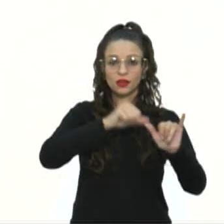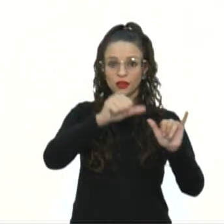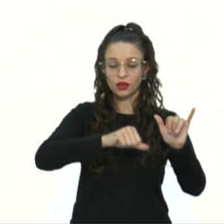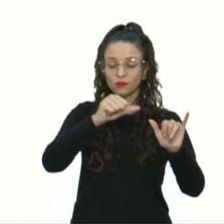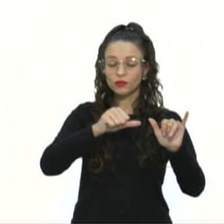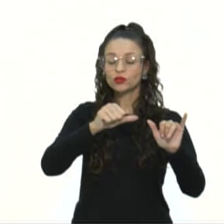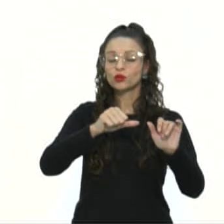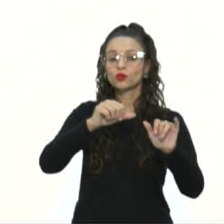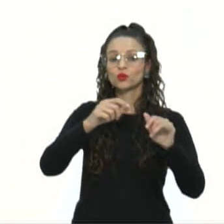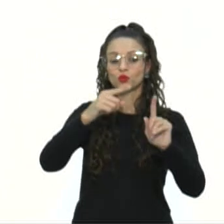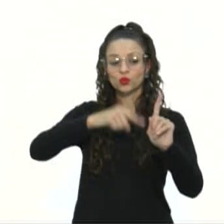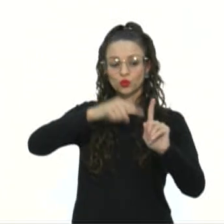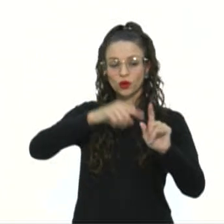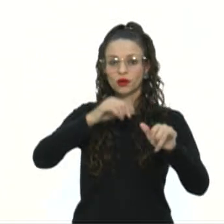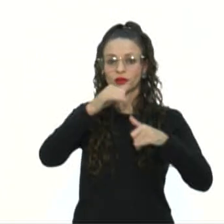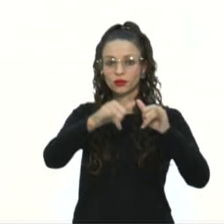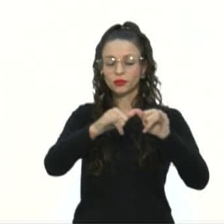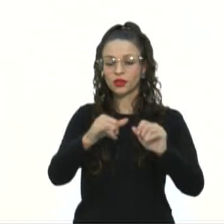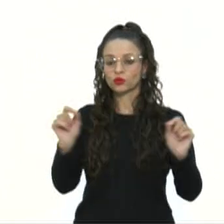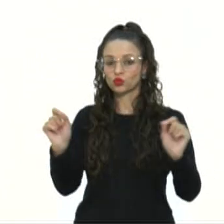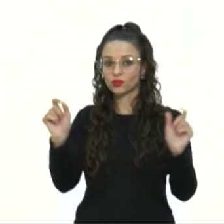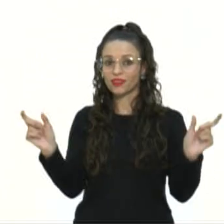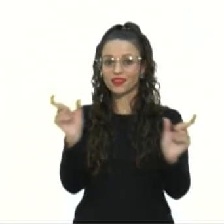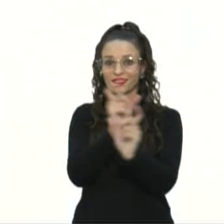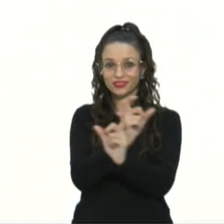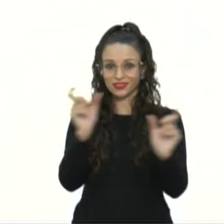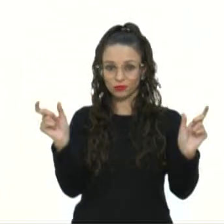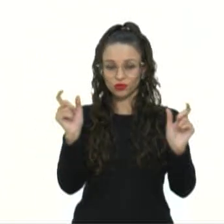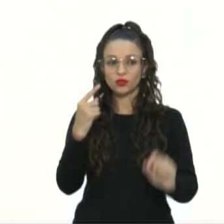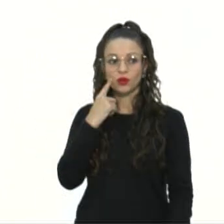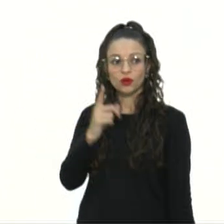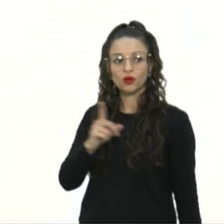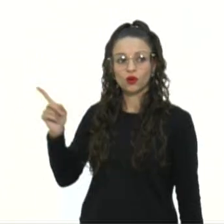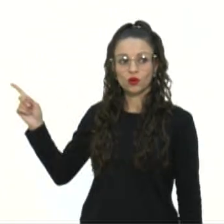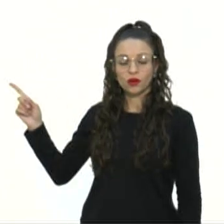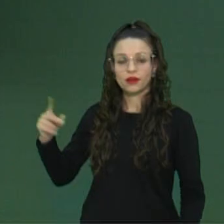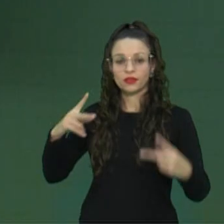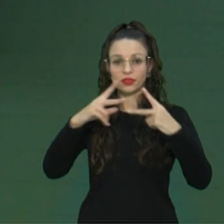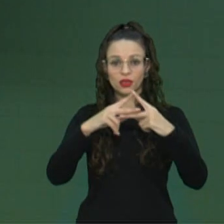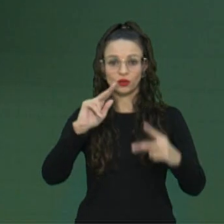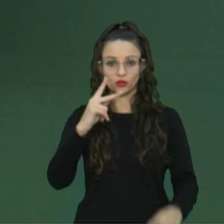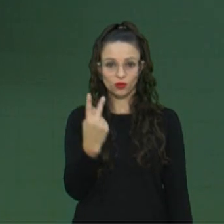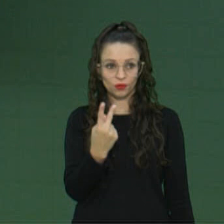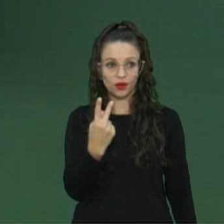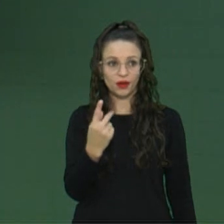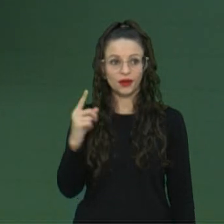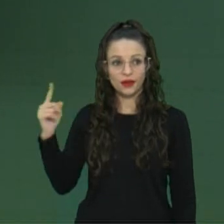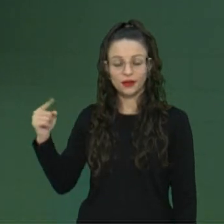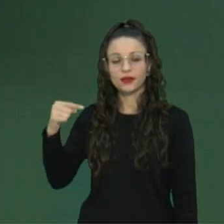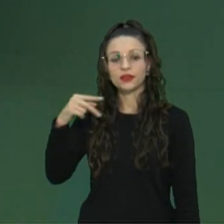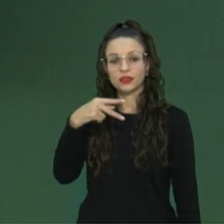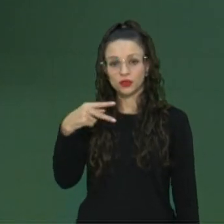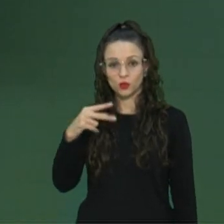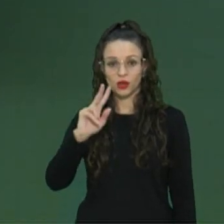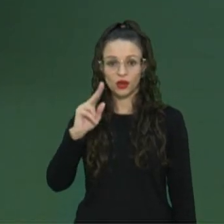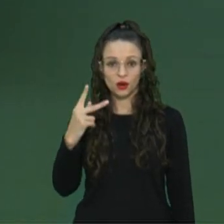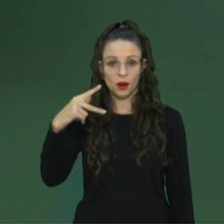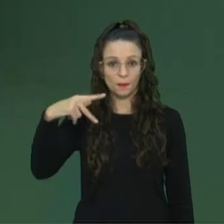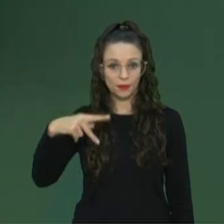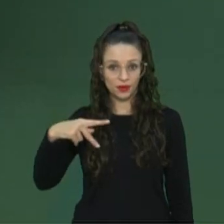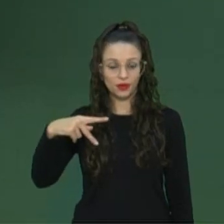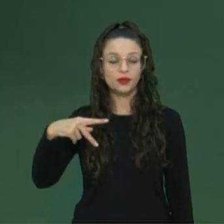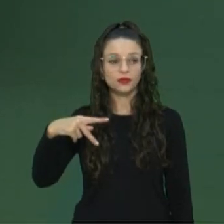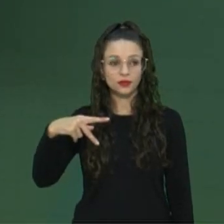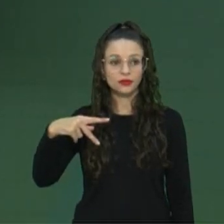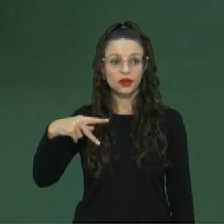e a entalpia dos reagentes. E aí a gente usa essa fórmula aqui. ΔH, variação de entalpia, é igual a HP,